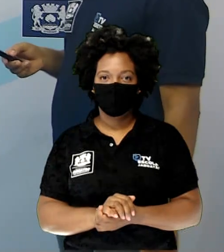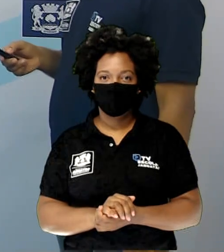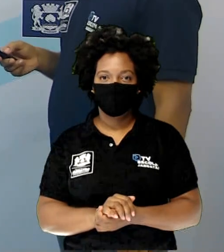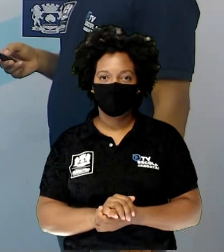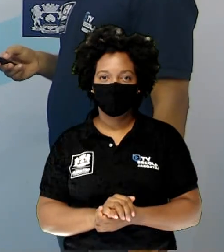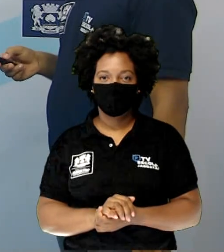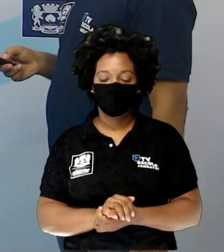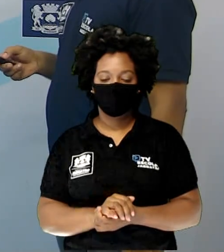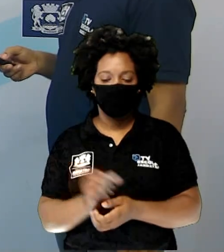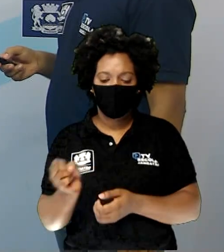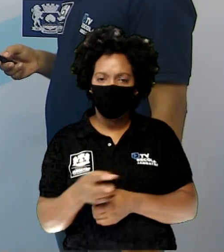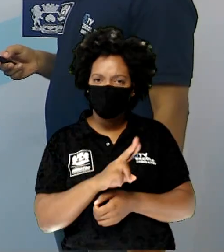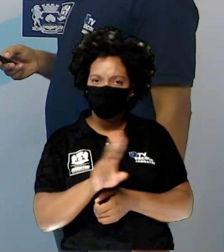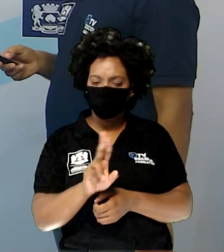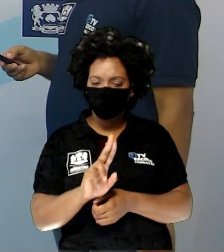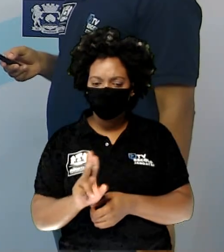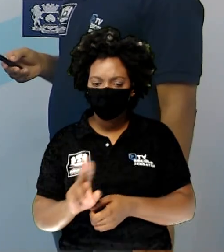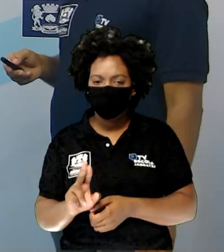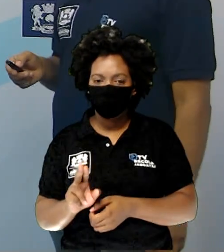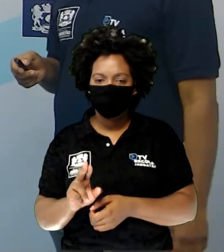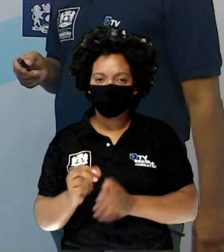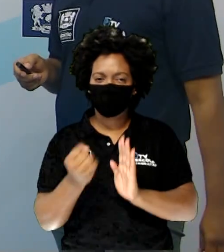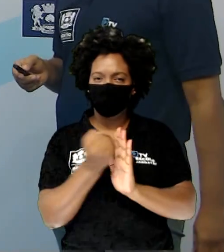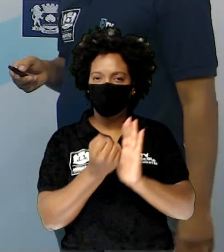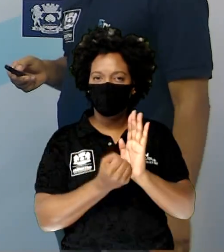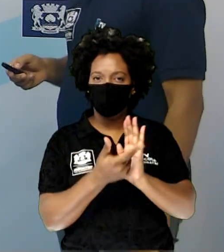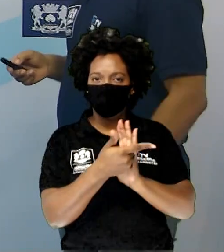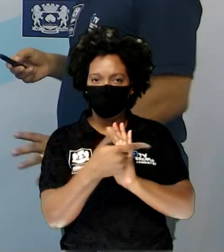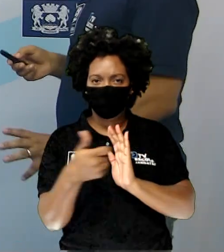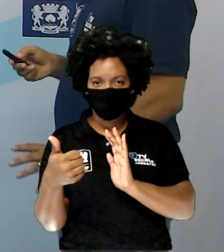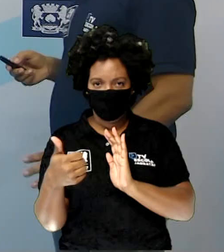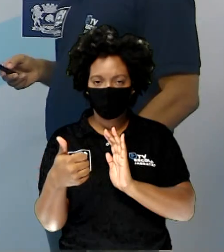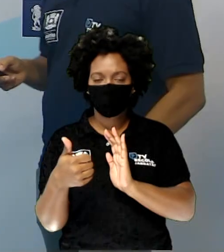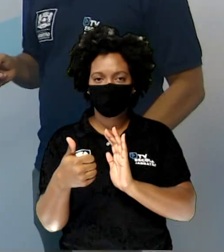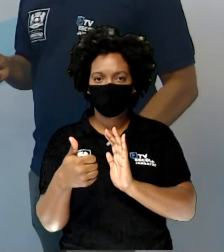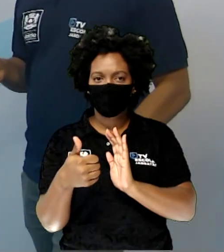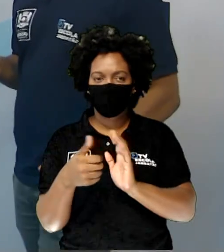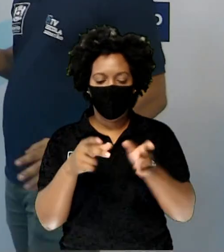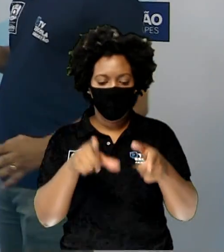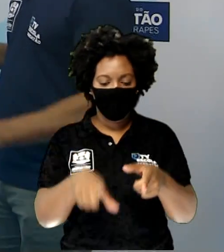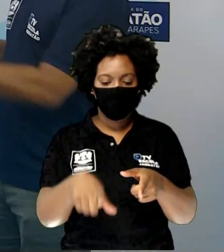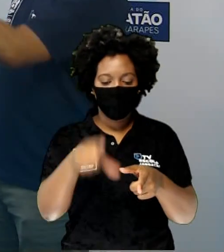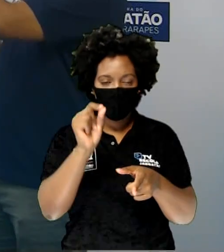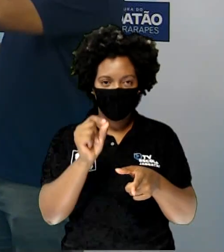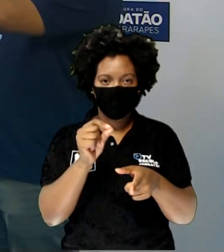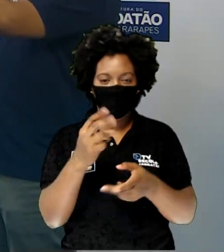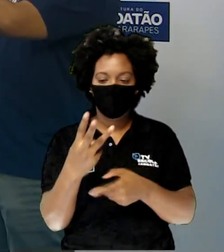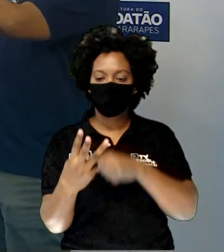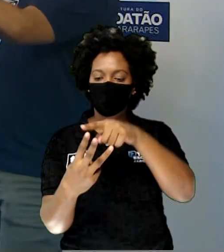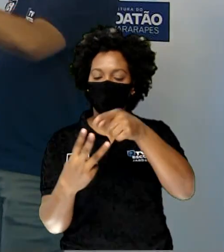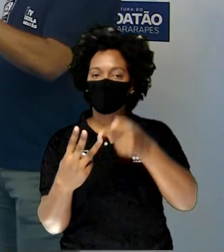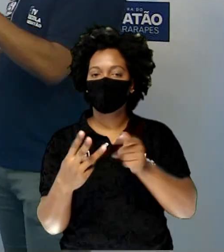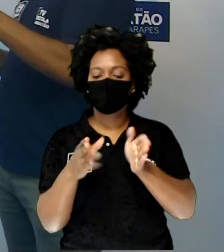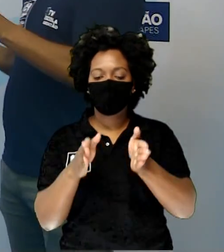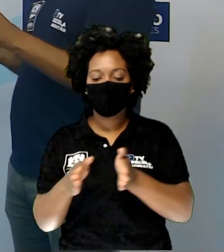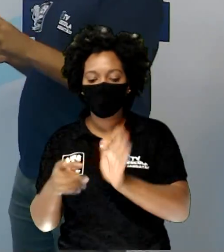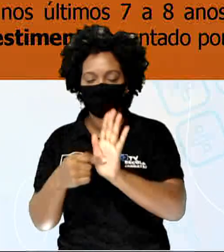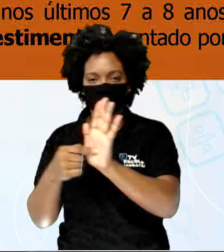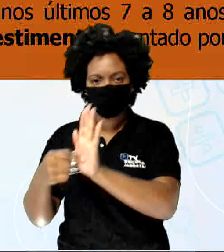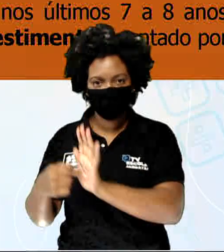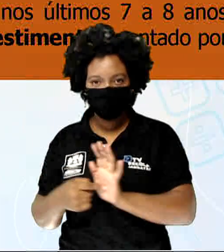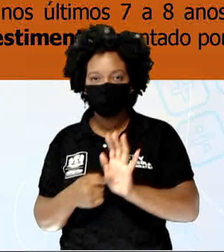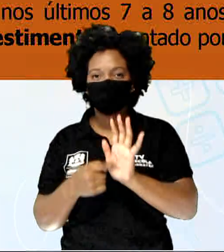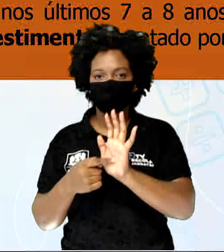Novas nomenclaturas a partir do século XXI. Então, eu separei para vocês 3 partes aqui